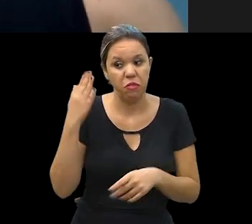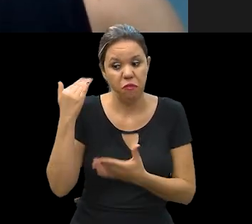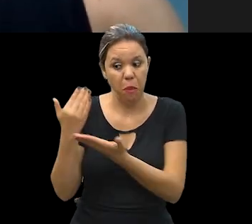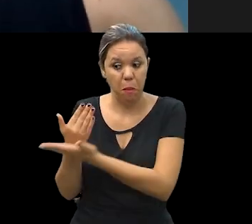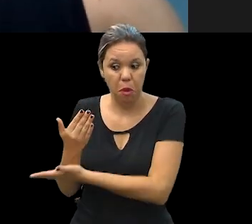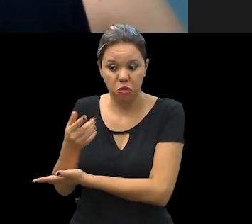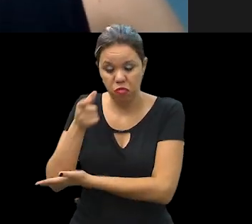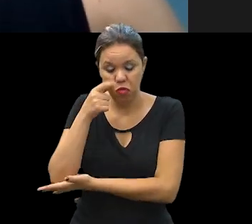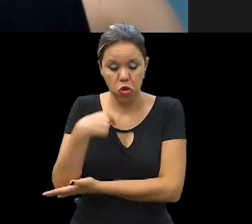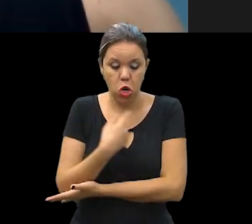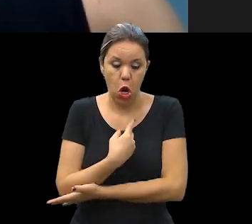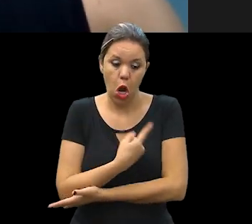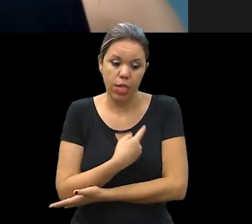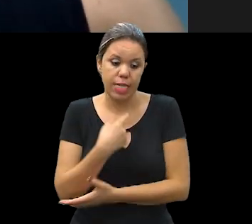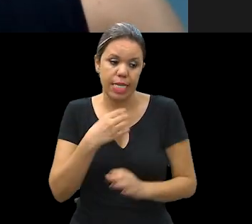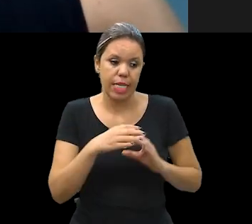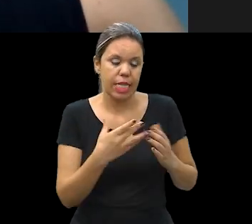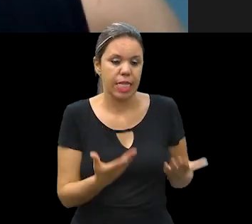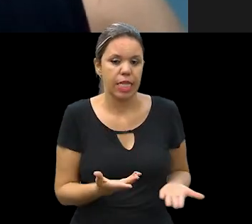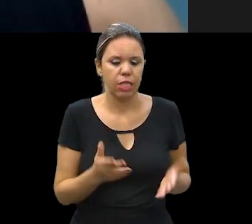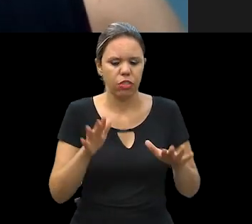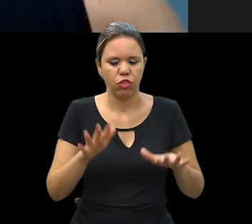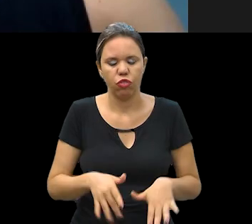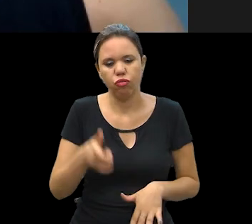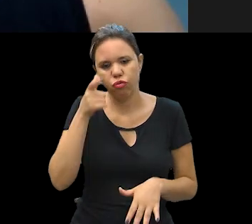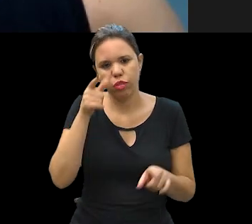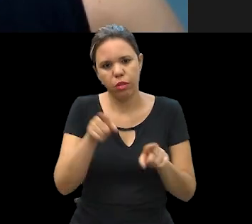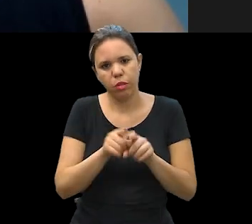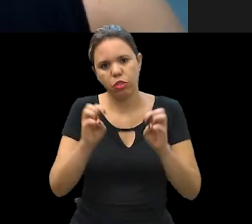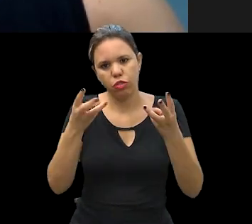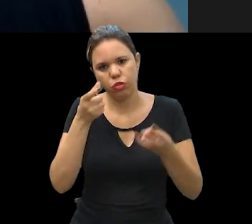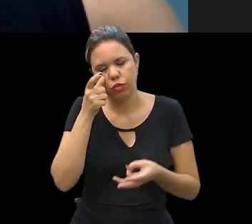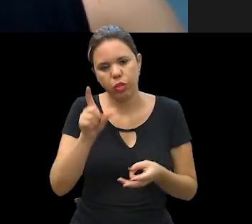galera famosa ali assistindo o nosso show. Daí a gente ficou para assistir o show